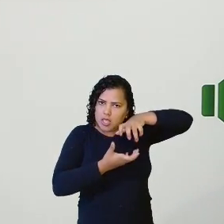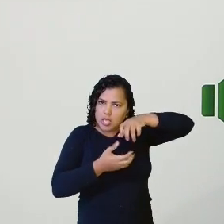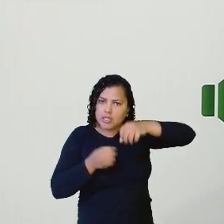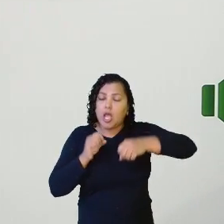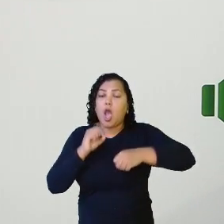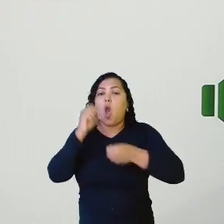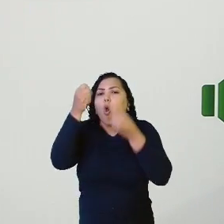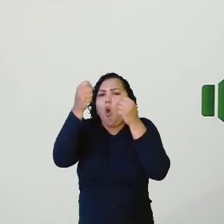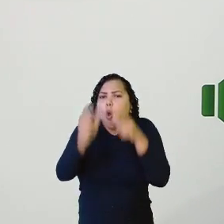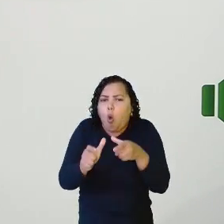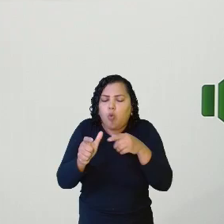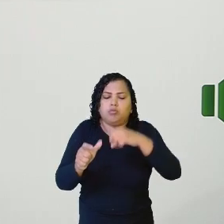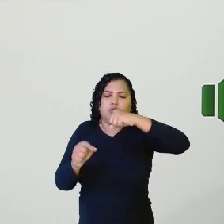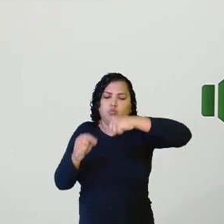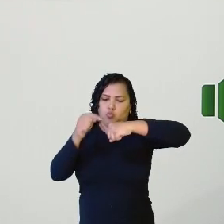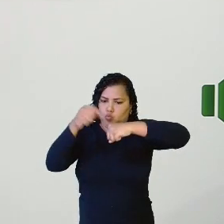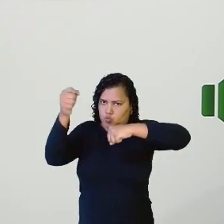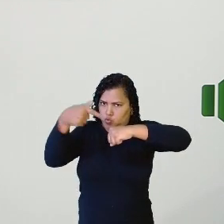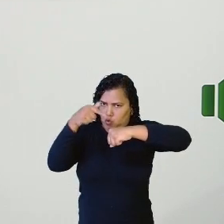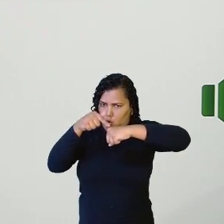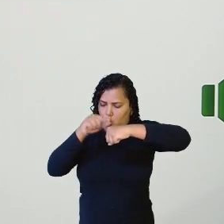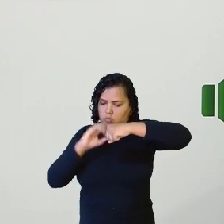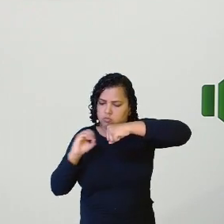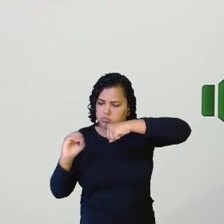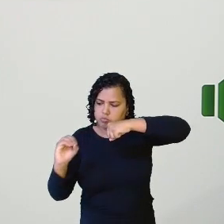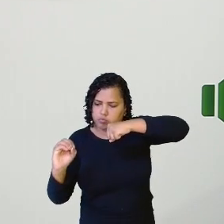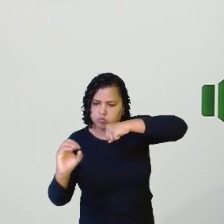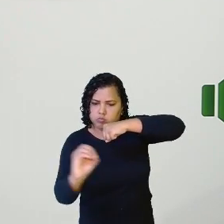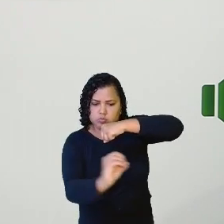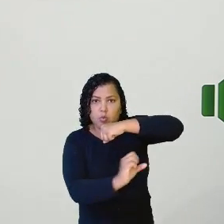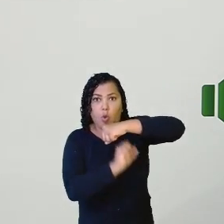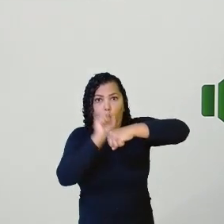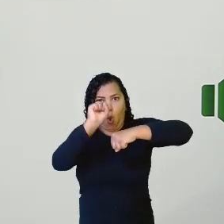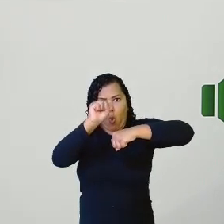orbitando em torno do Sol, como a gente vê